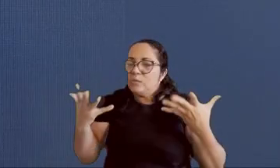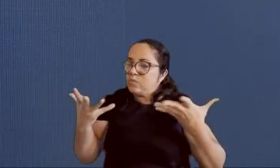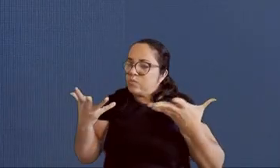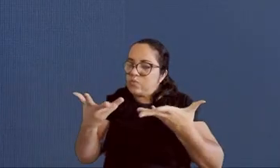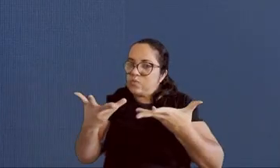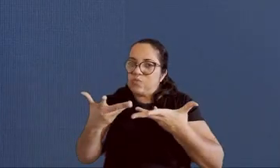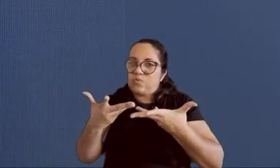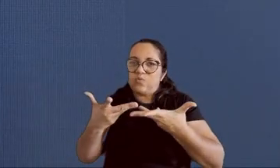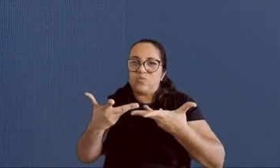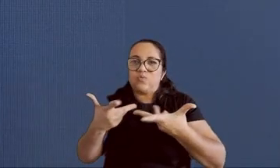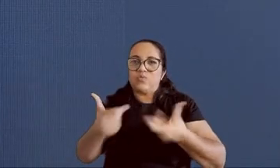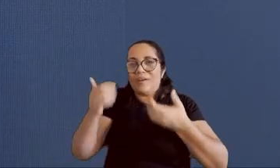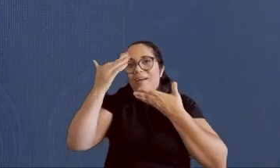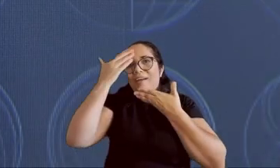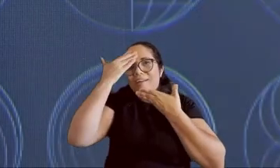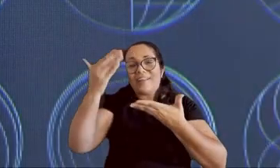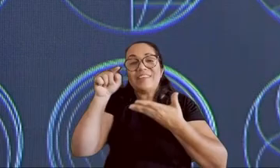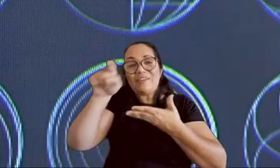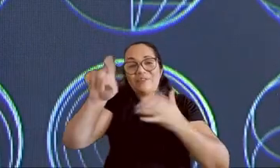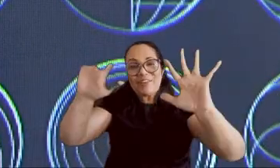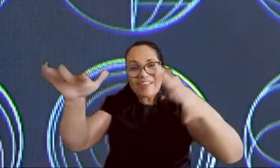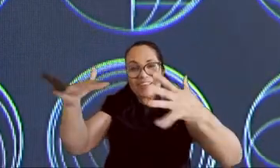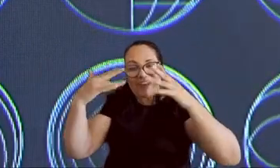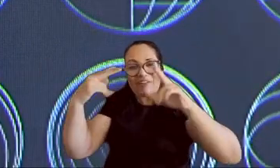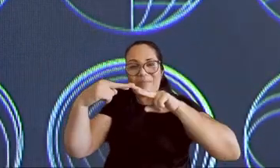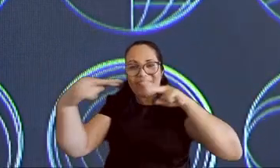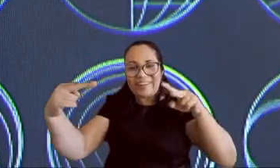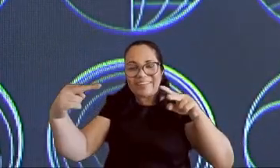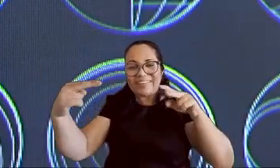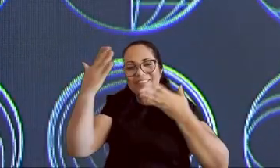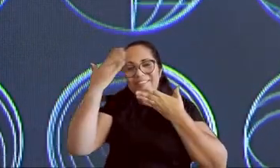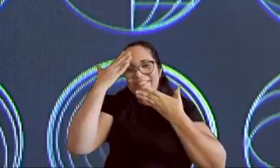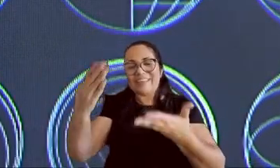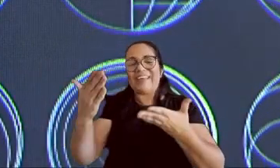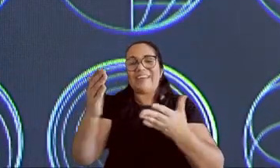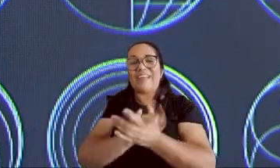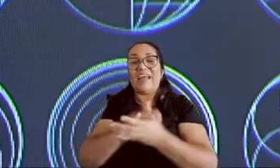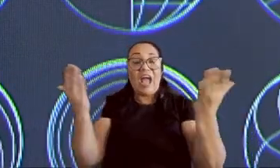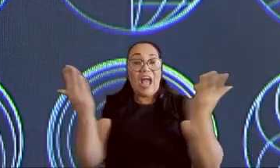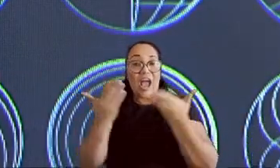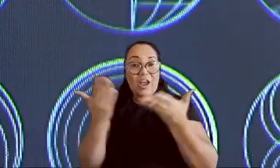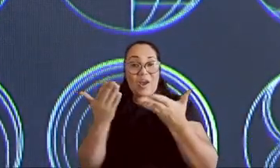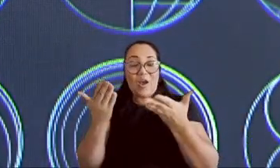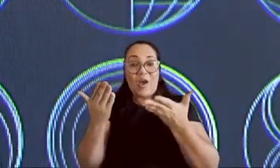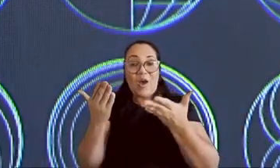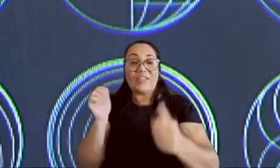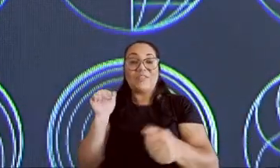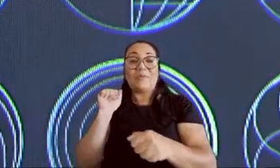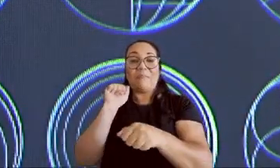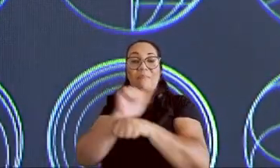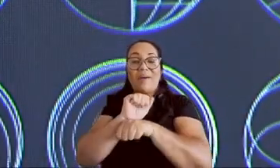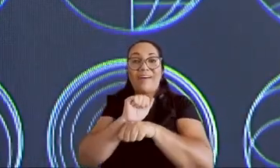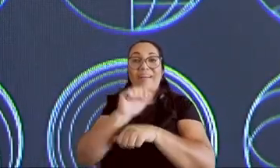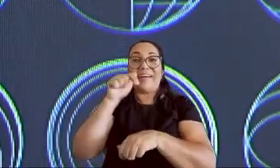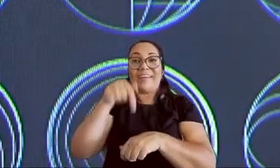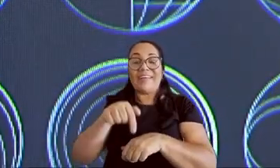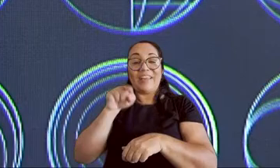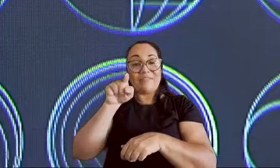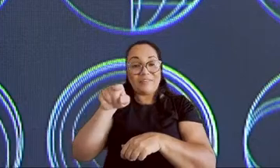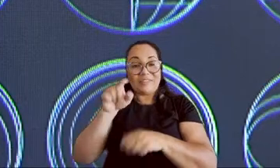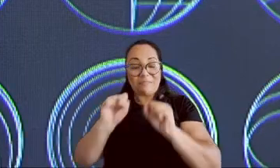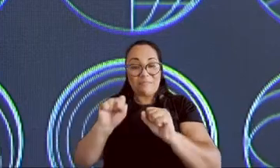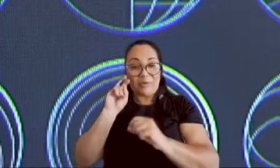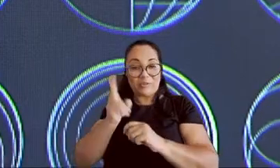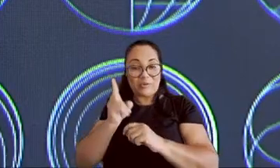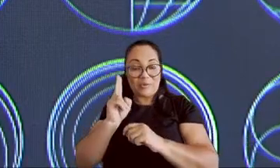a todos vocês que ela nos acompanharam a gente agora vai fazer uma pausa aqui na terra vocês podem continuar com a programação da